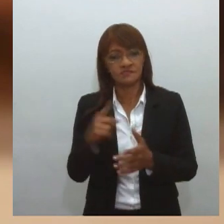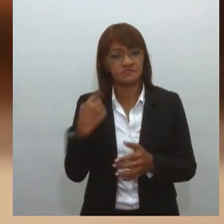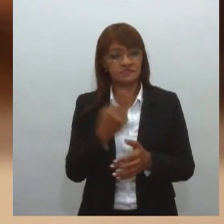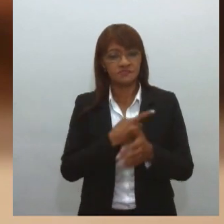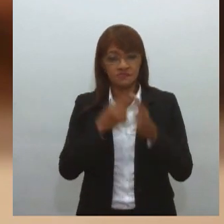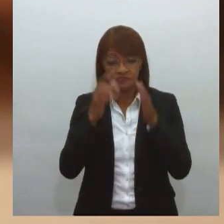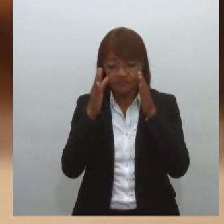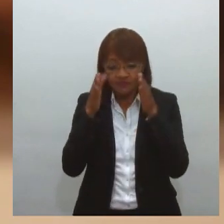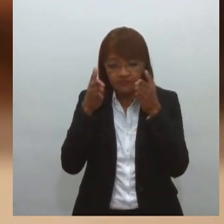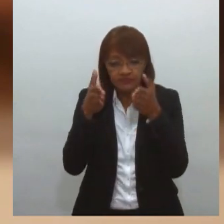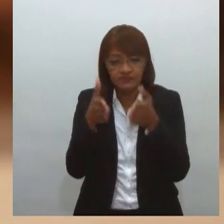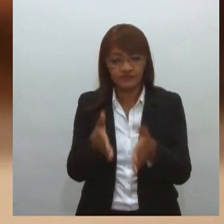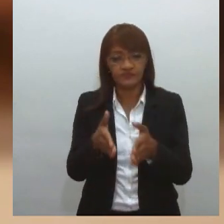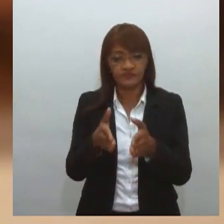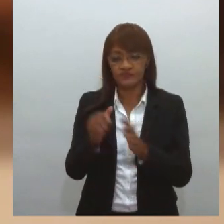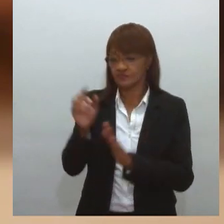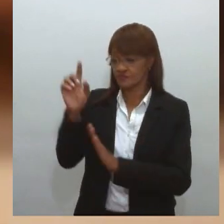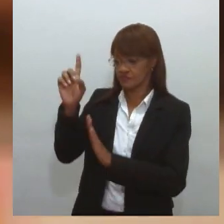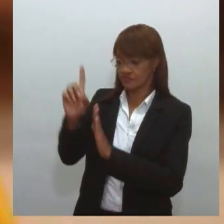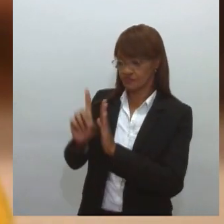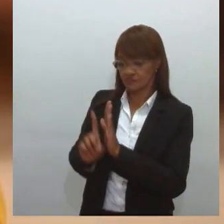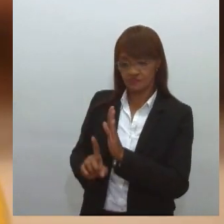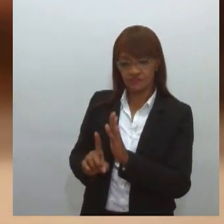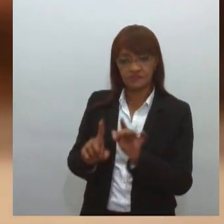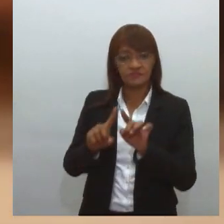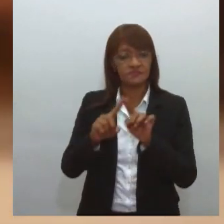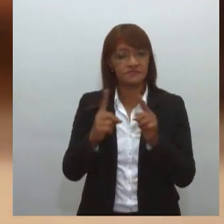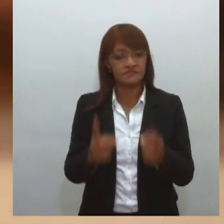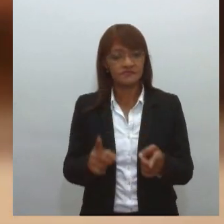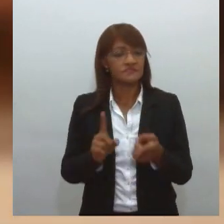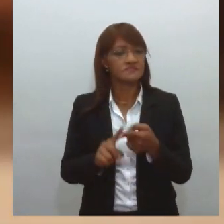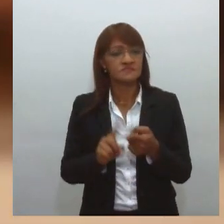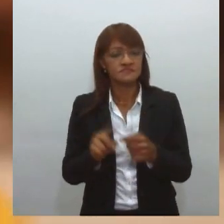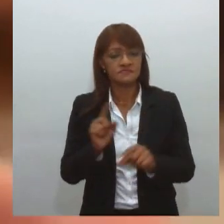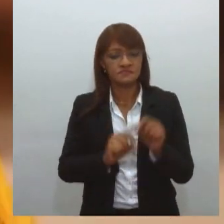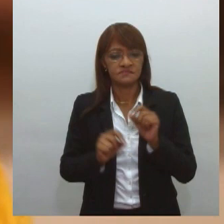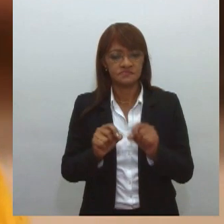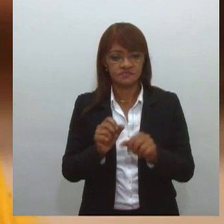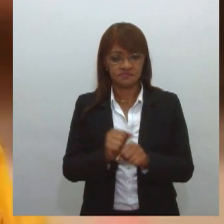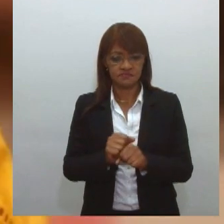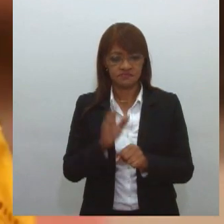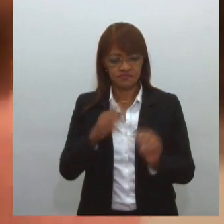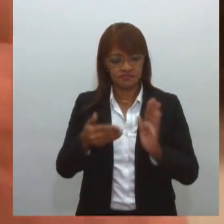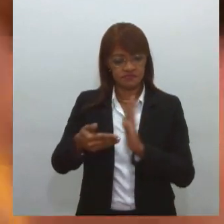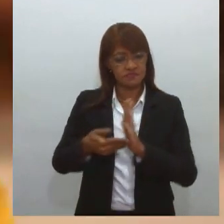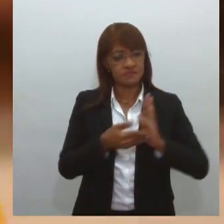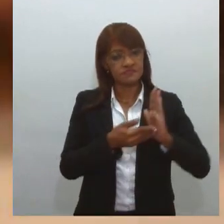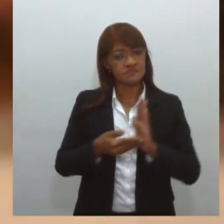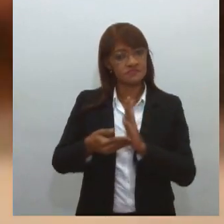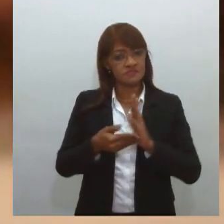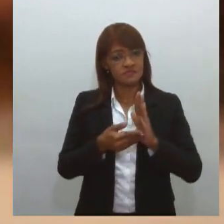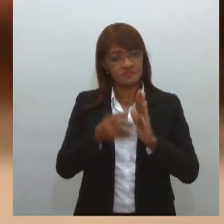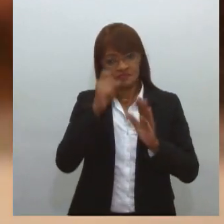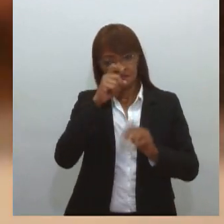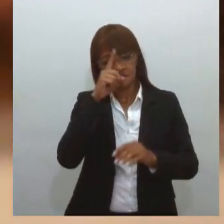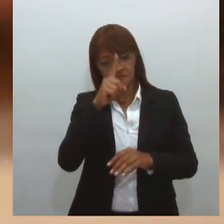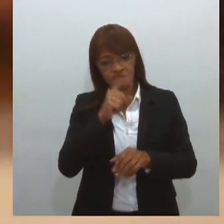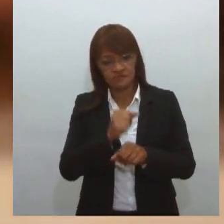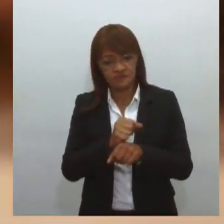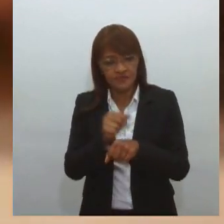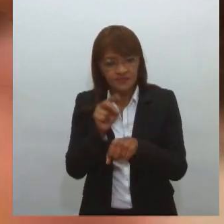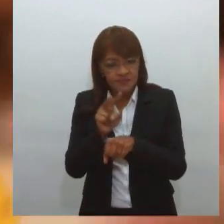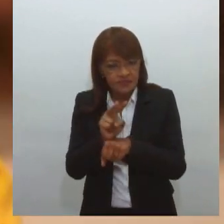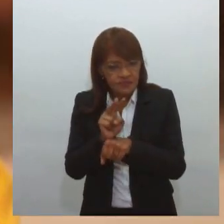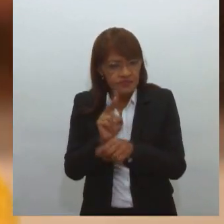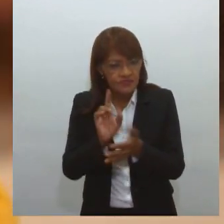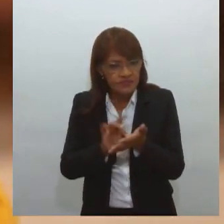nos direitos que ela tem, mas saber se as maternidades, por exemplo, estão tratando com humanidade o nascimento das